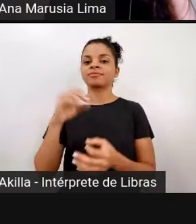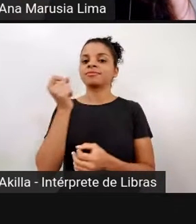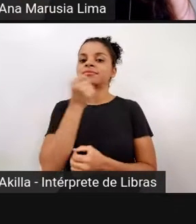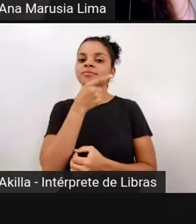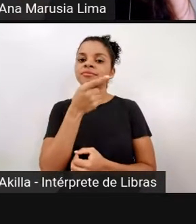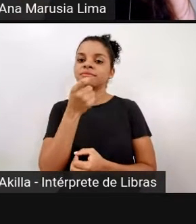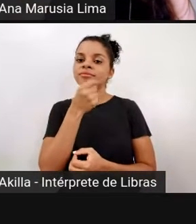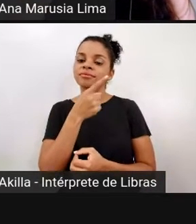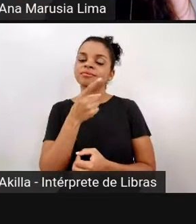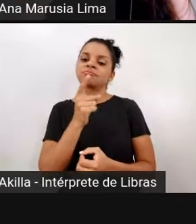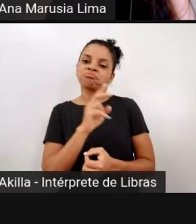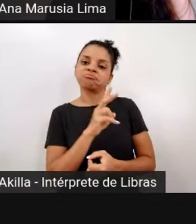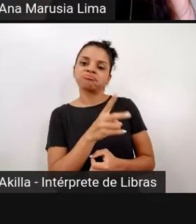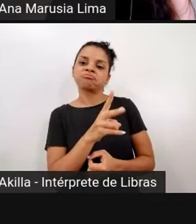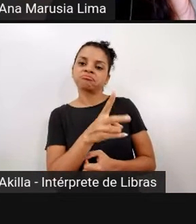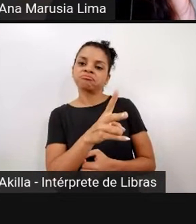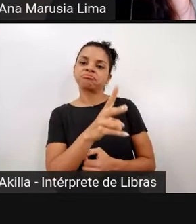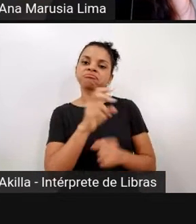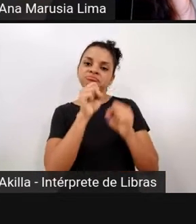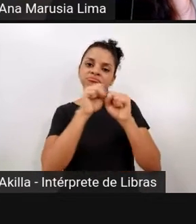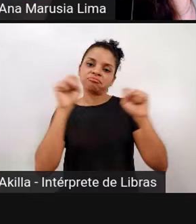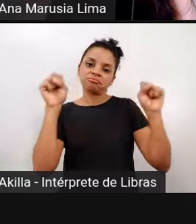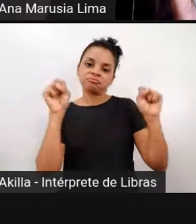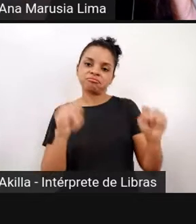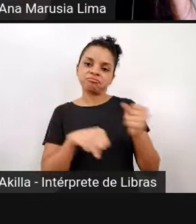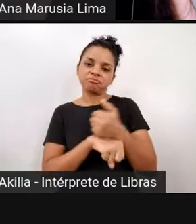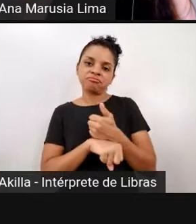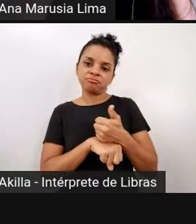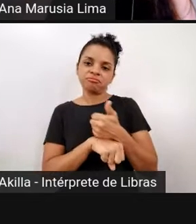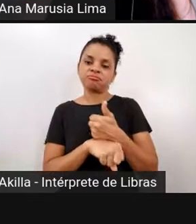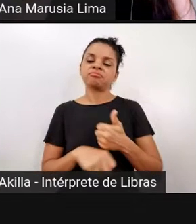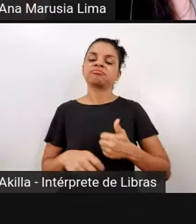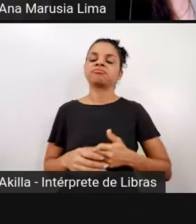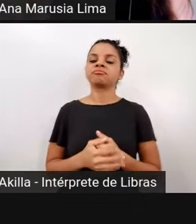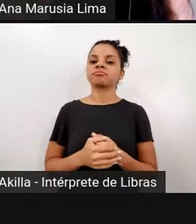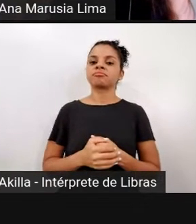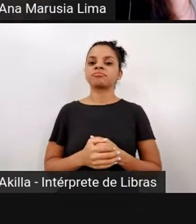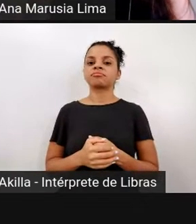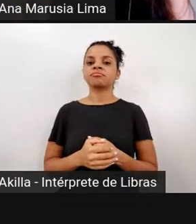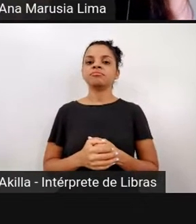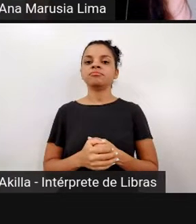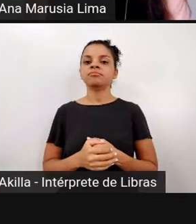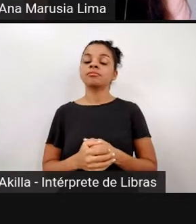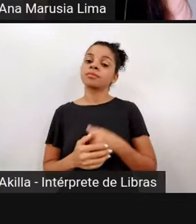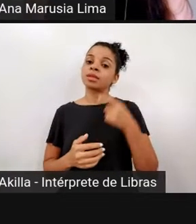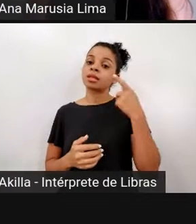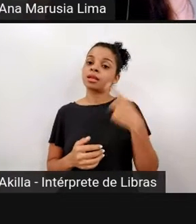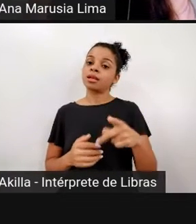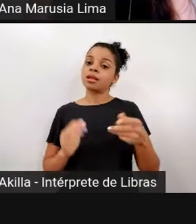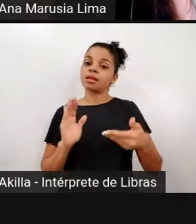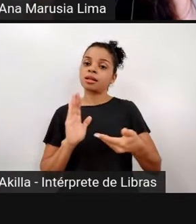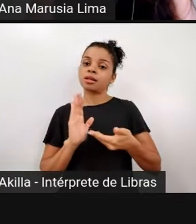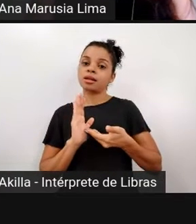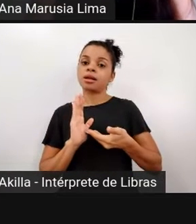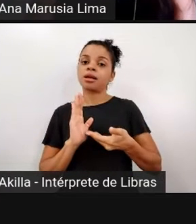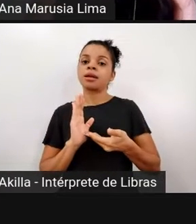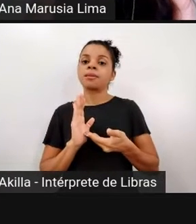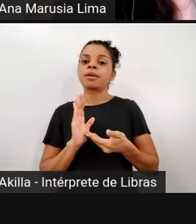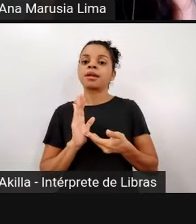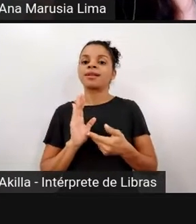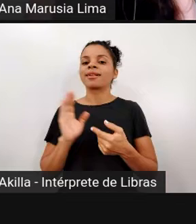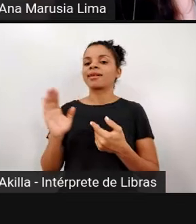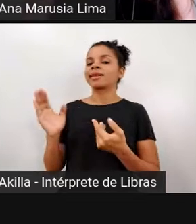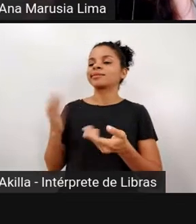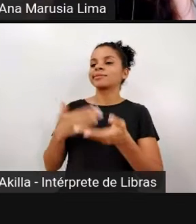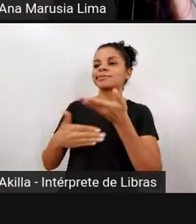o antigo sistema profissionalizado. Aqui na Câmara, essa discussão sobre qualidade de informação também está muito